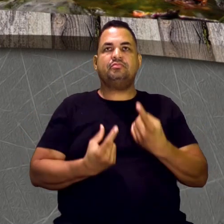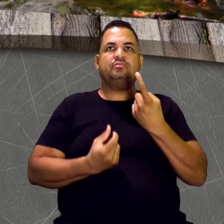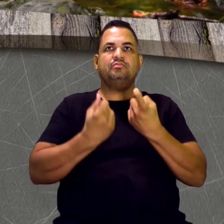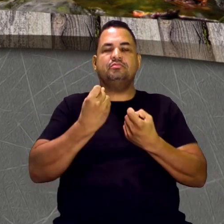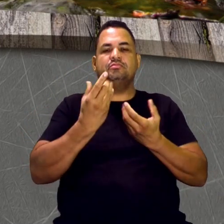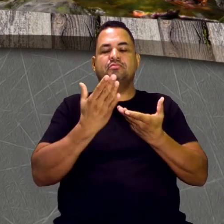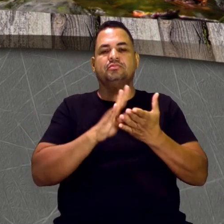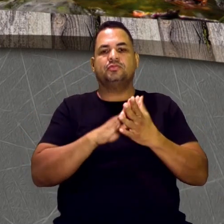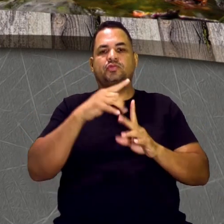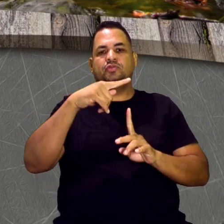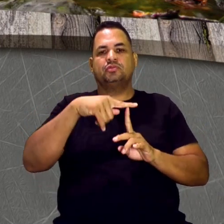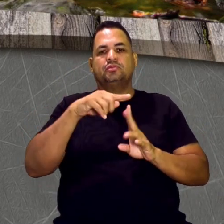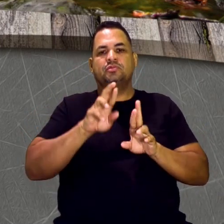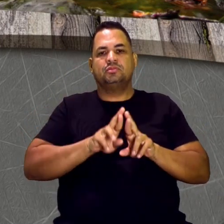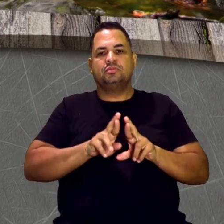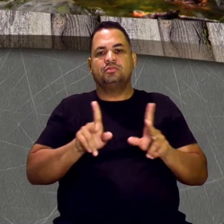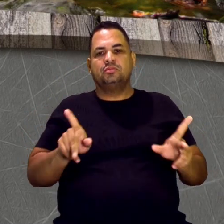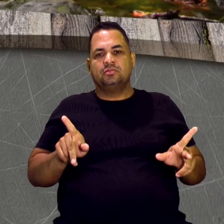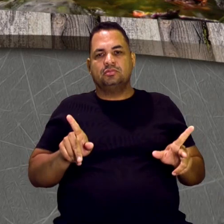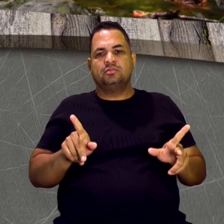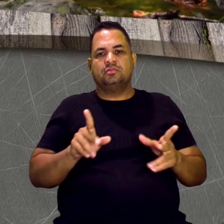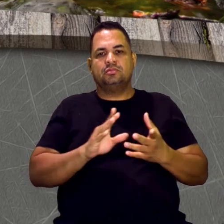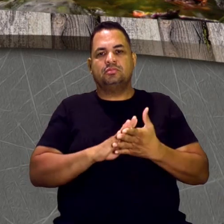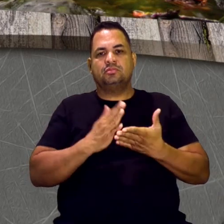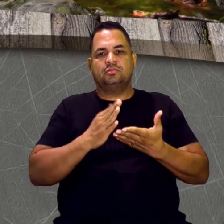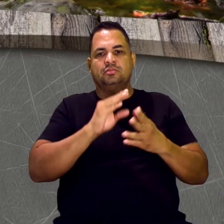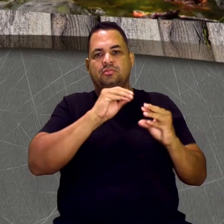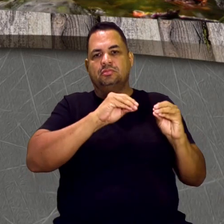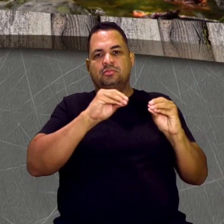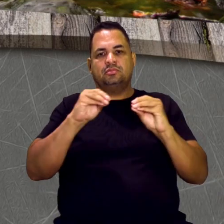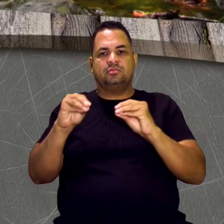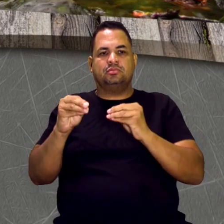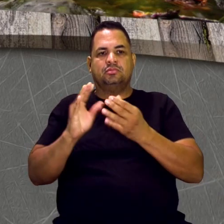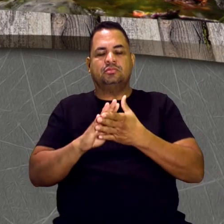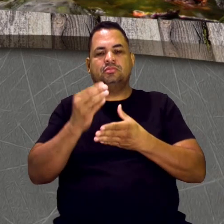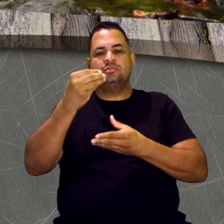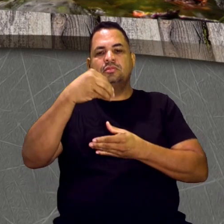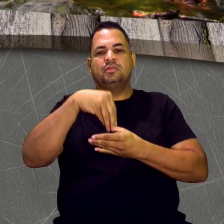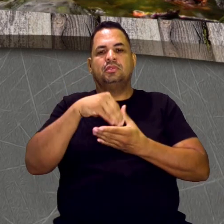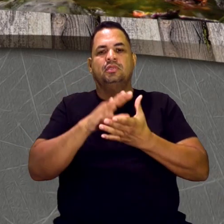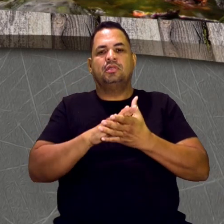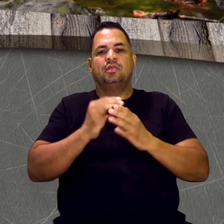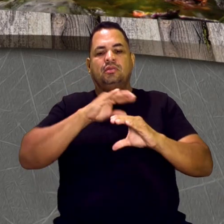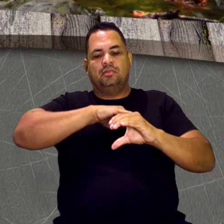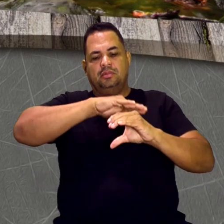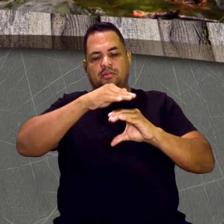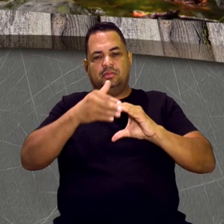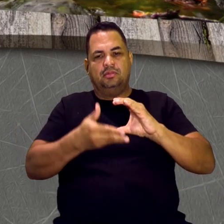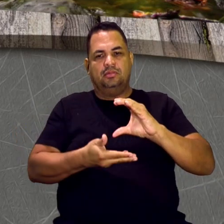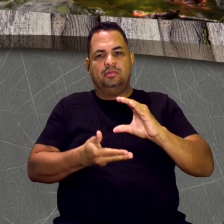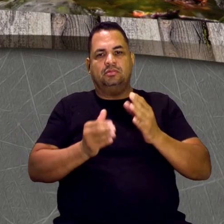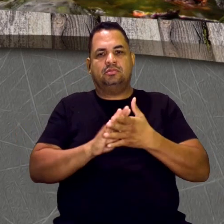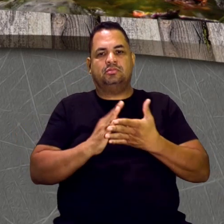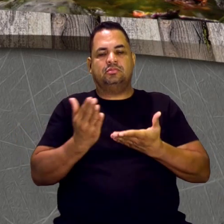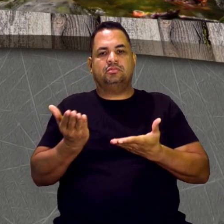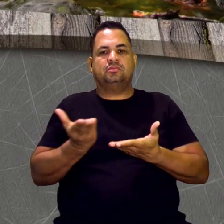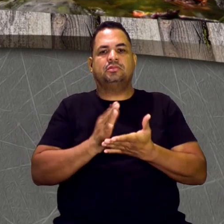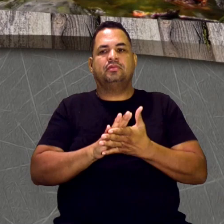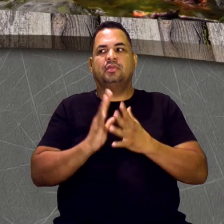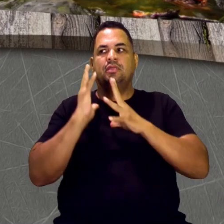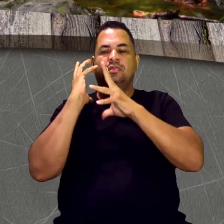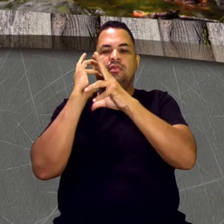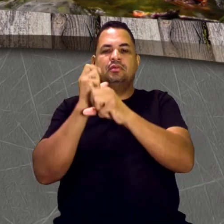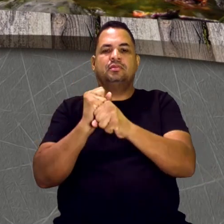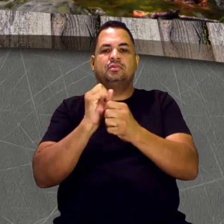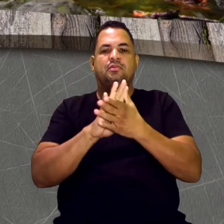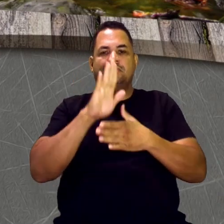tipos diferenciados desses transportes pela membrana que a gente chama, que é isso que a gente viu nessa aula e a gente vai dar uma revisada agora